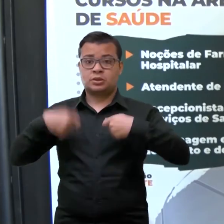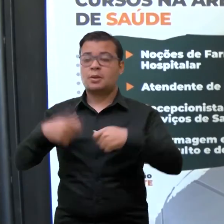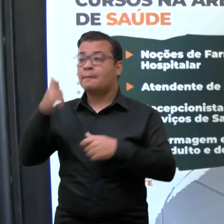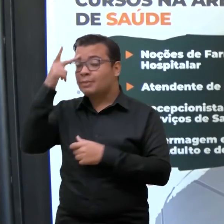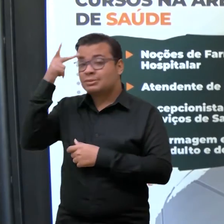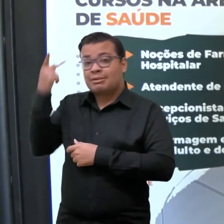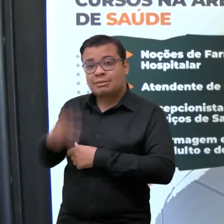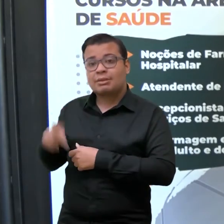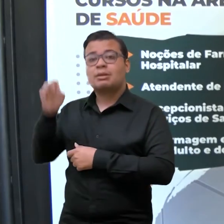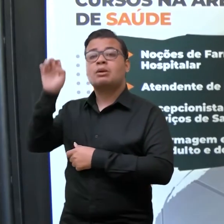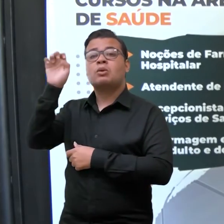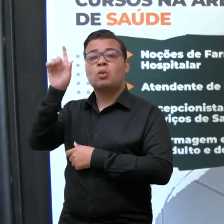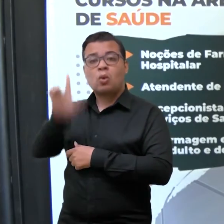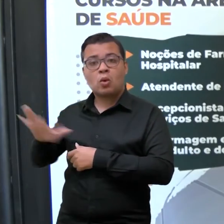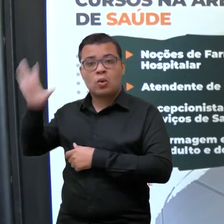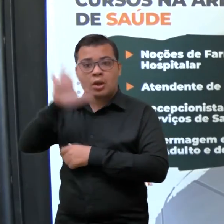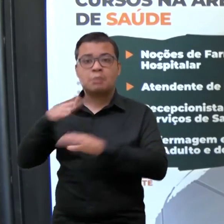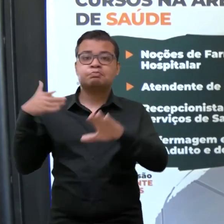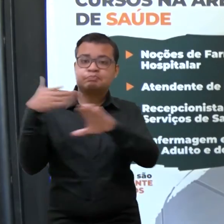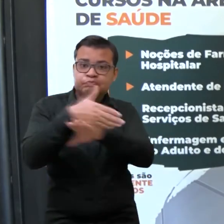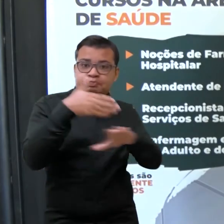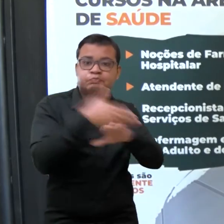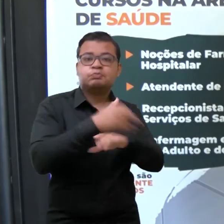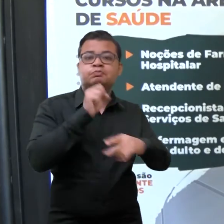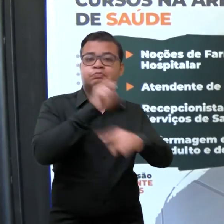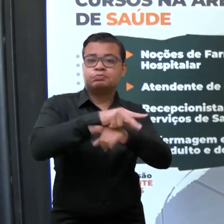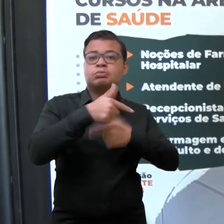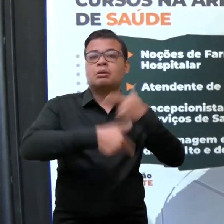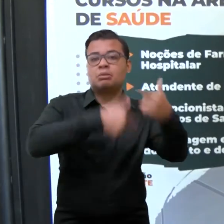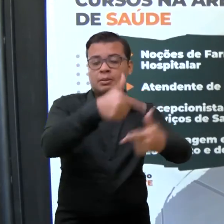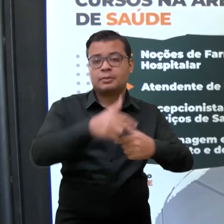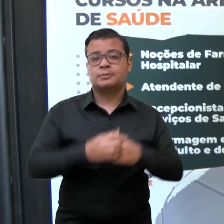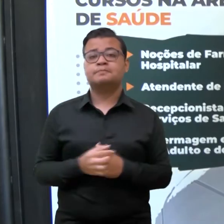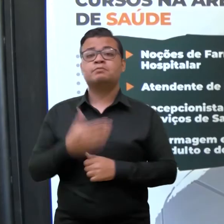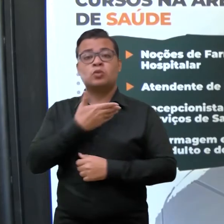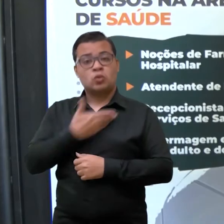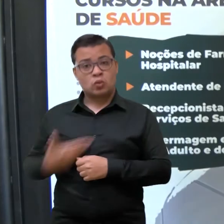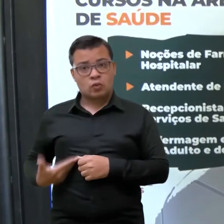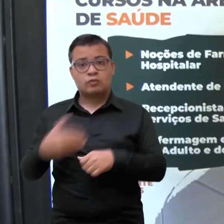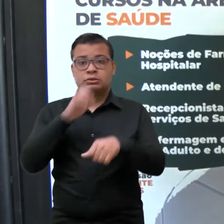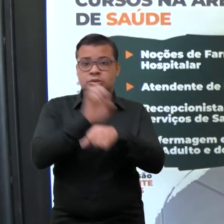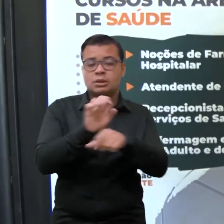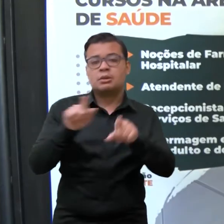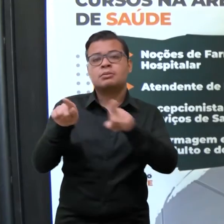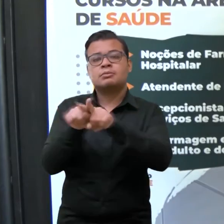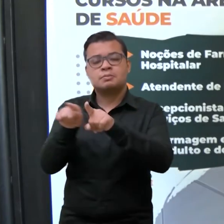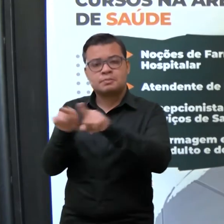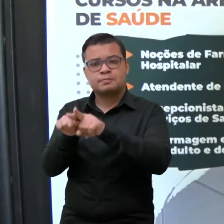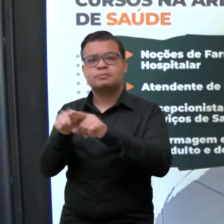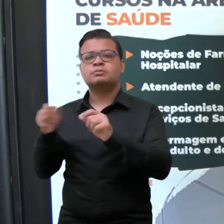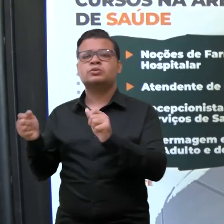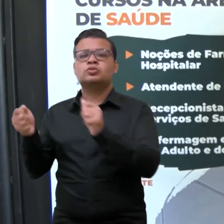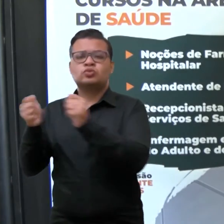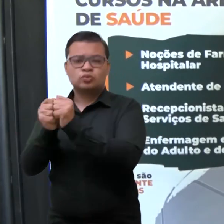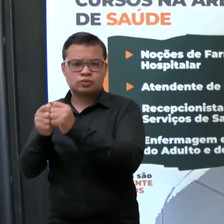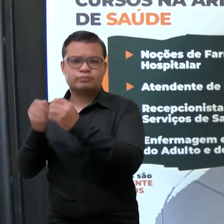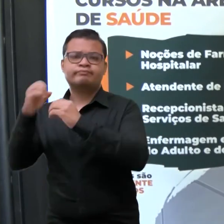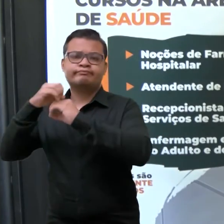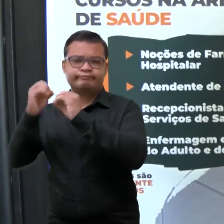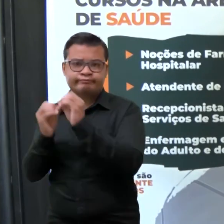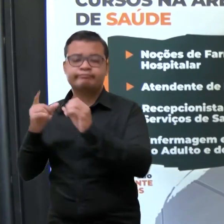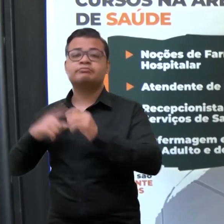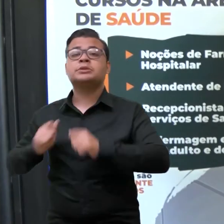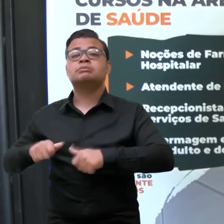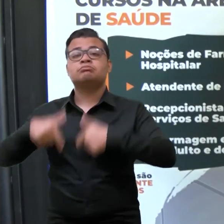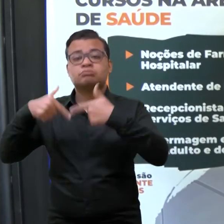gente precisa rodar essas vagas, preencher e o governo do estado, junto com a Universidade Federal, está colocando o Colégio Tecnológico à disposição para fazer